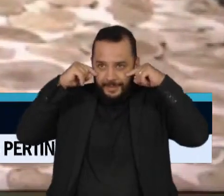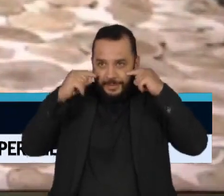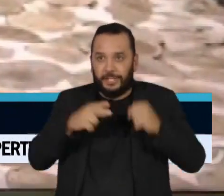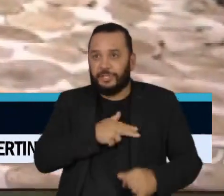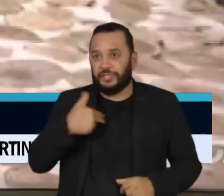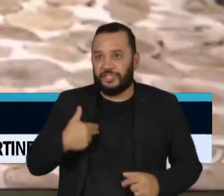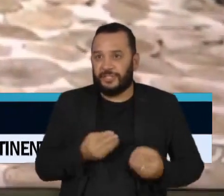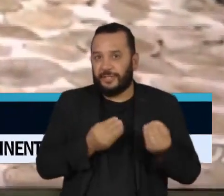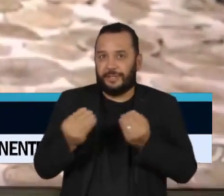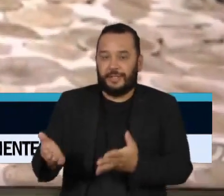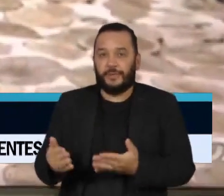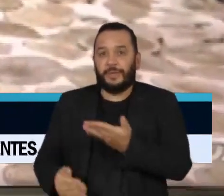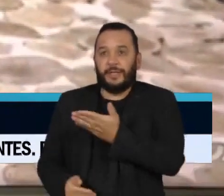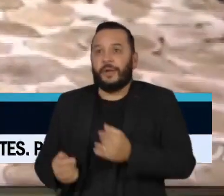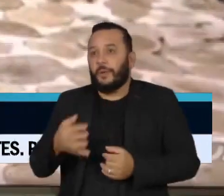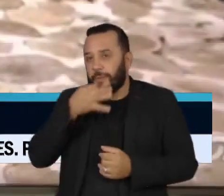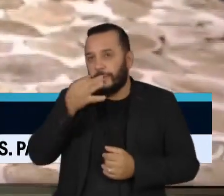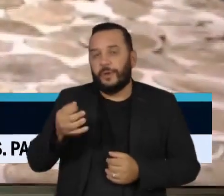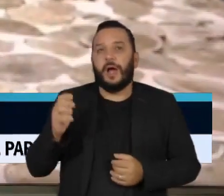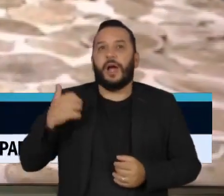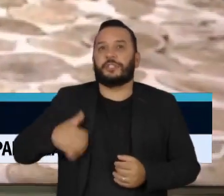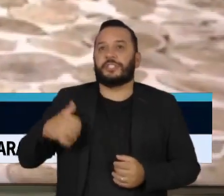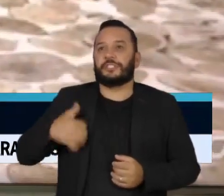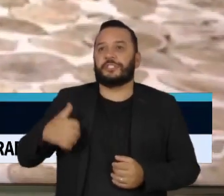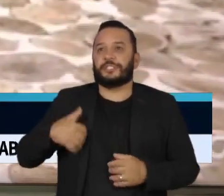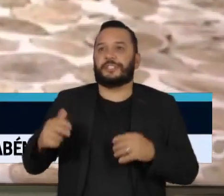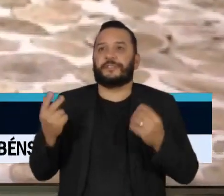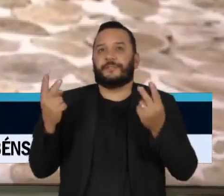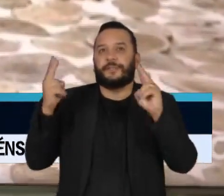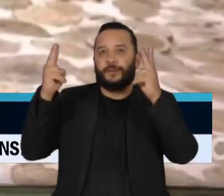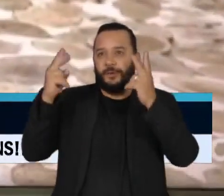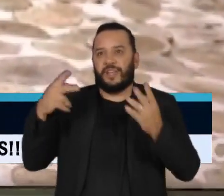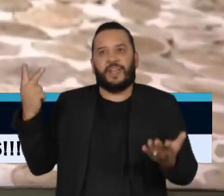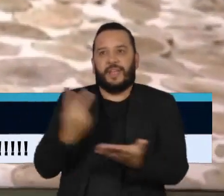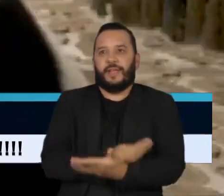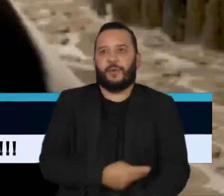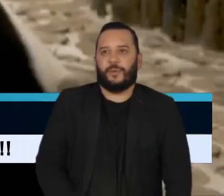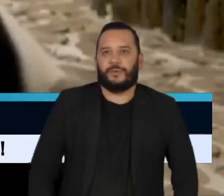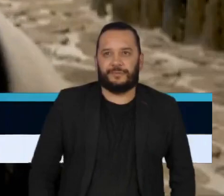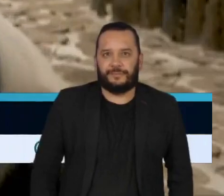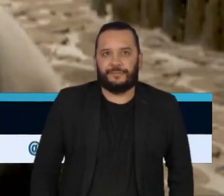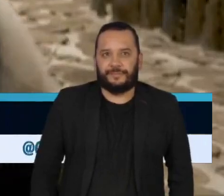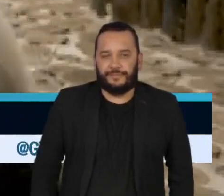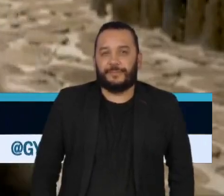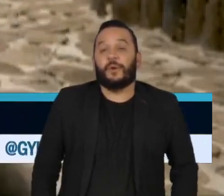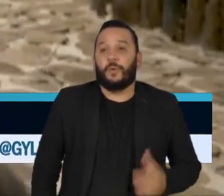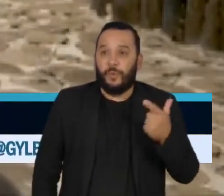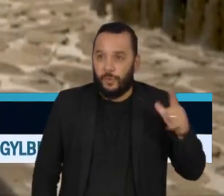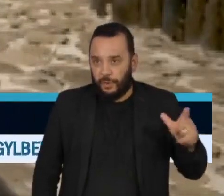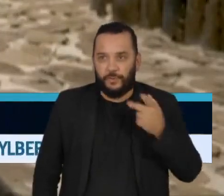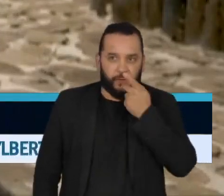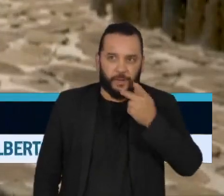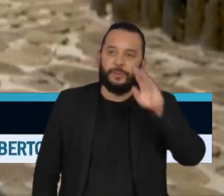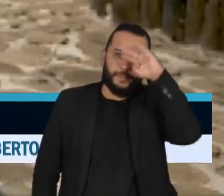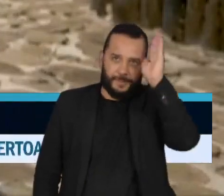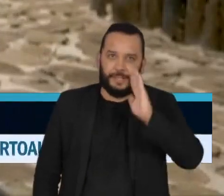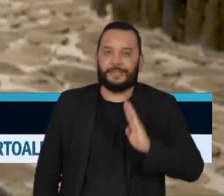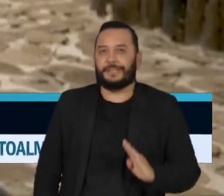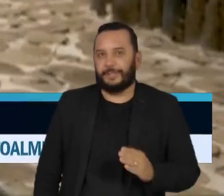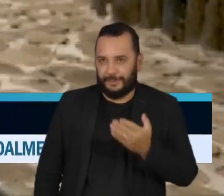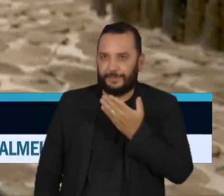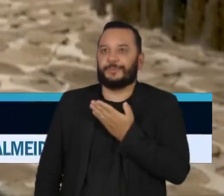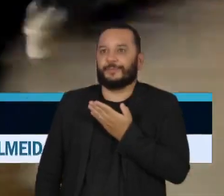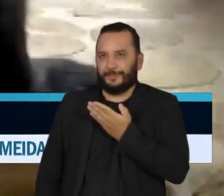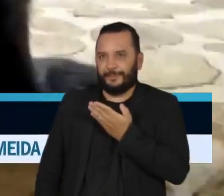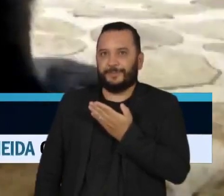deles coitado palpitou que a Argentina venceria a Arábia Saudita Errou feio Já o outro Mandou bem na partida entre o